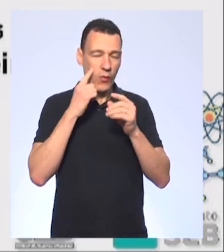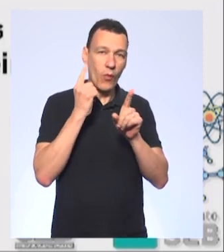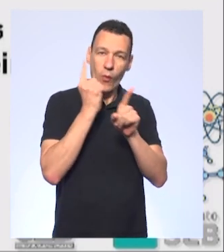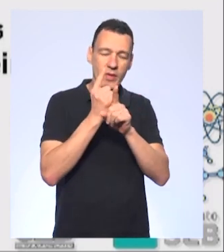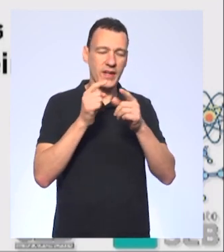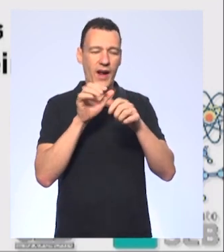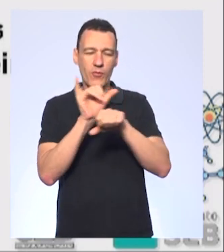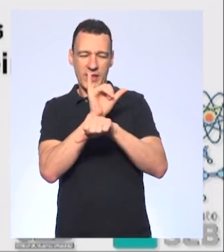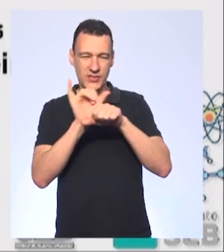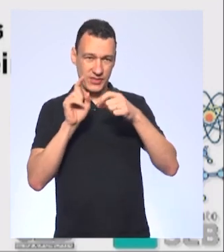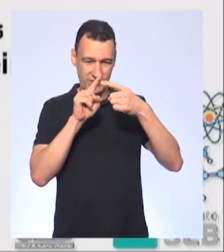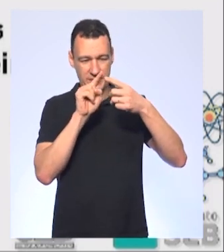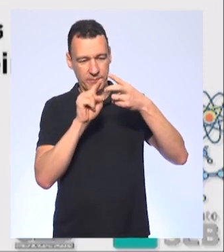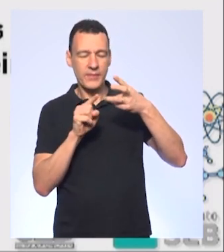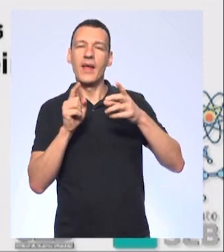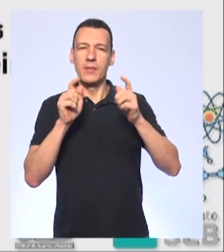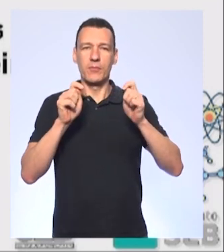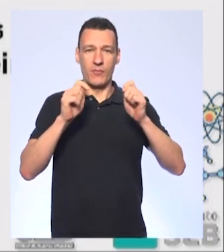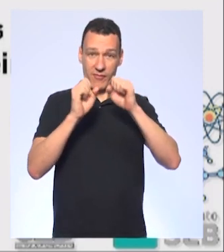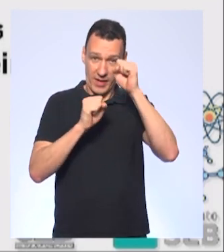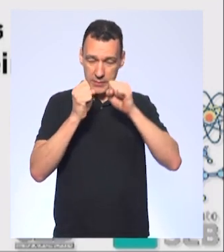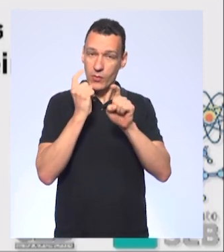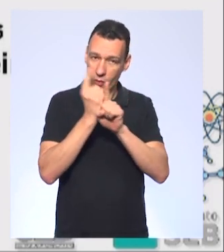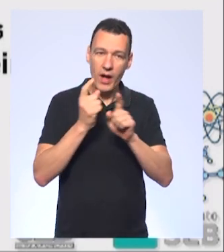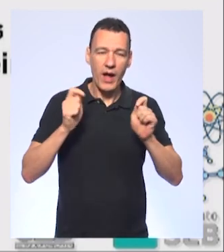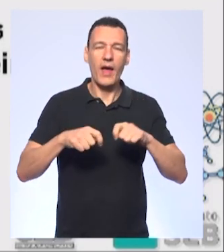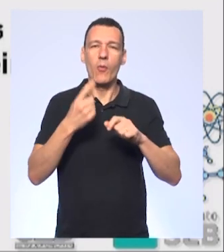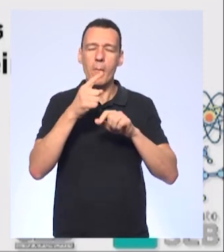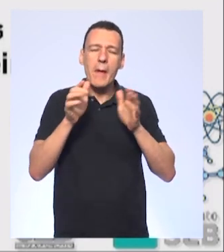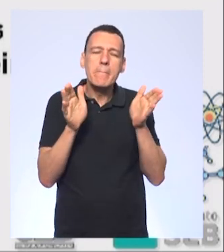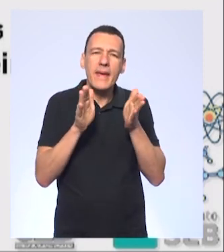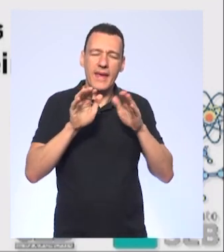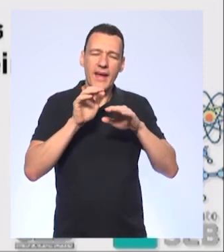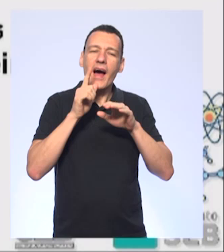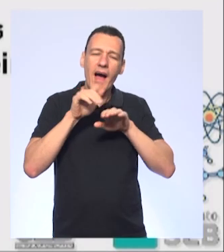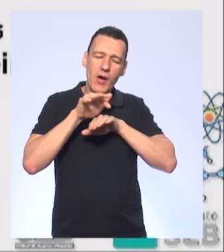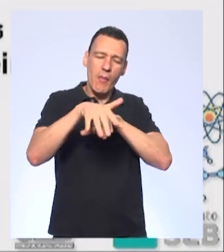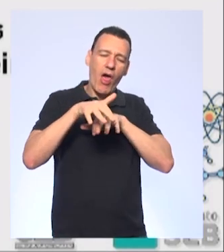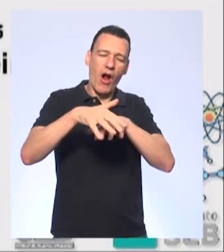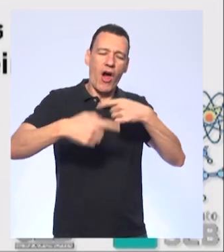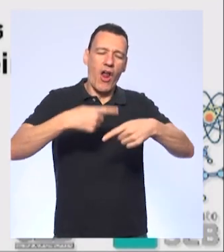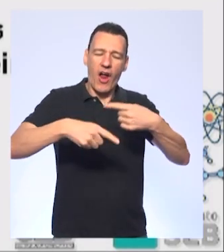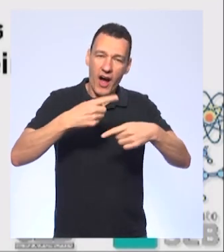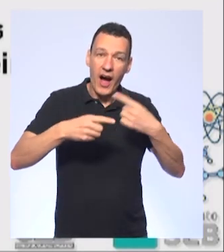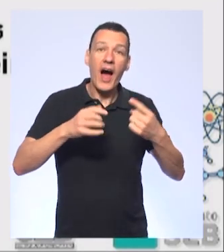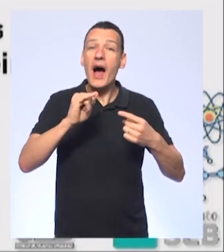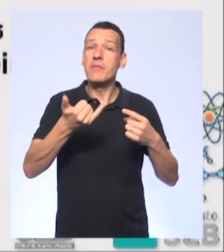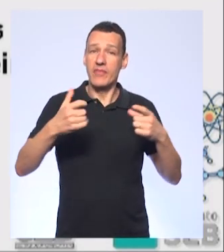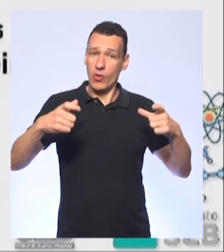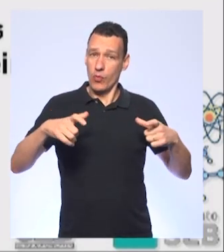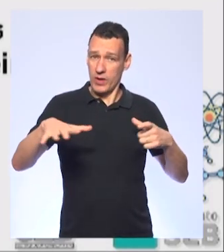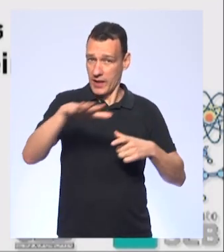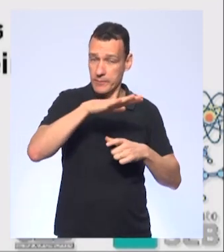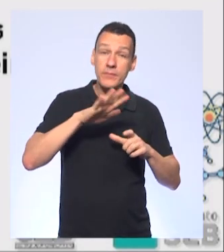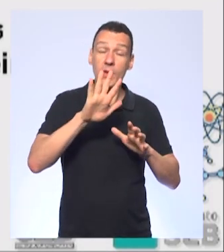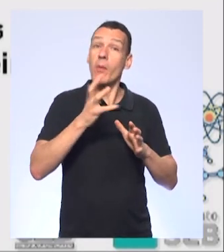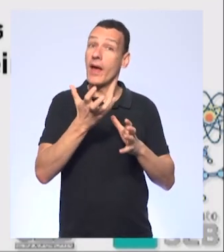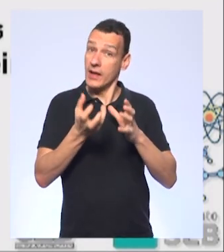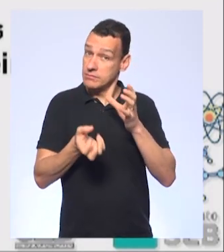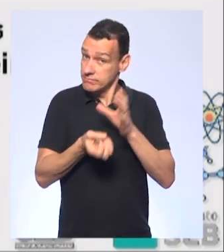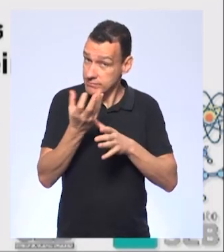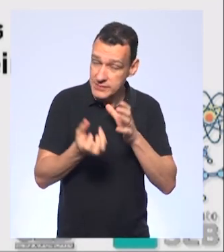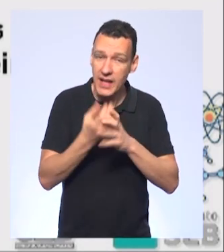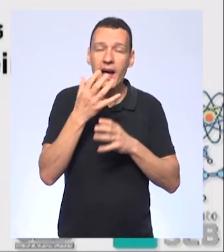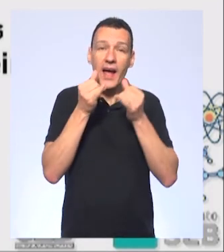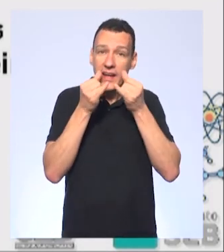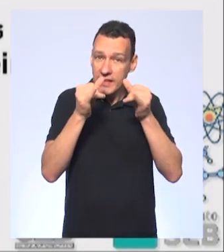fábrica foi a de construir uma pequena hidrelétrica aproveitando suas instalações. Então os caras querem gerar energia, né, galera?